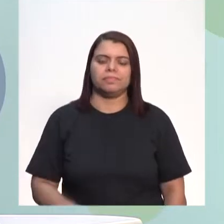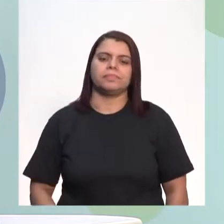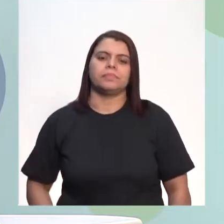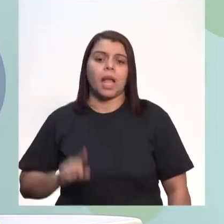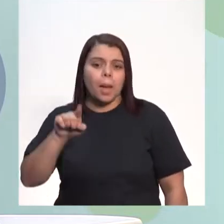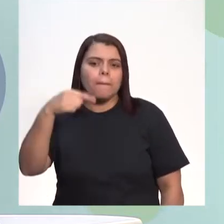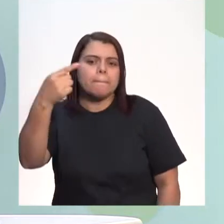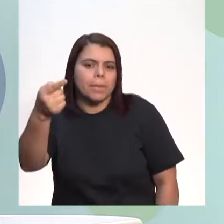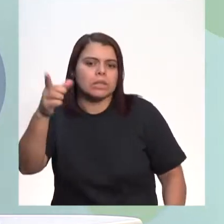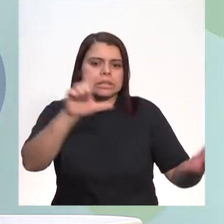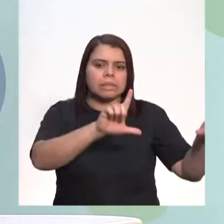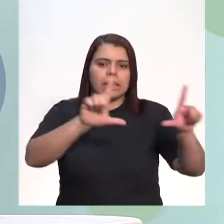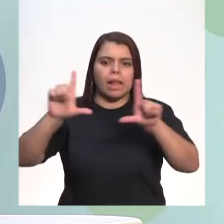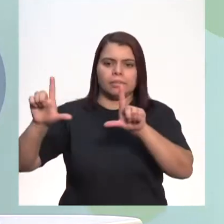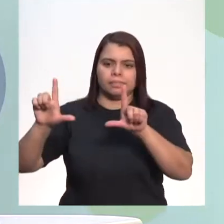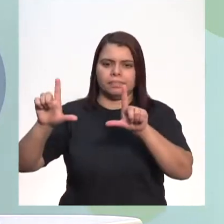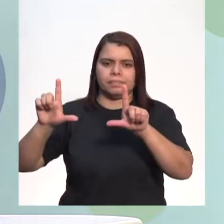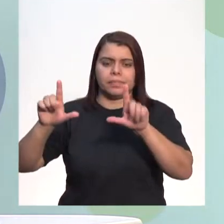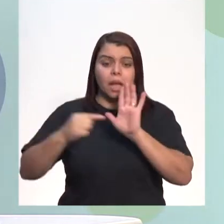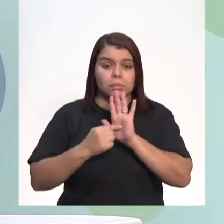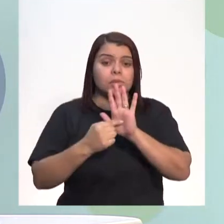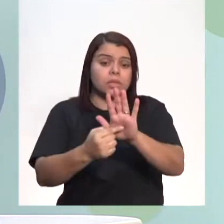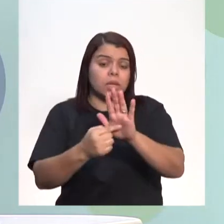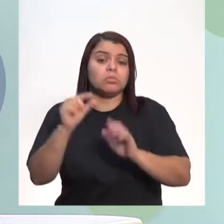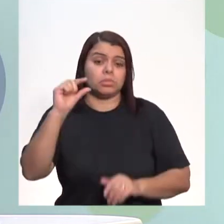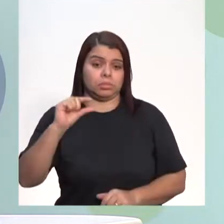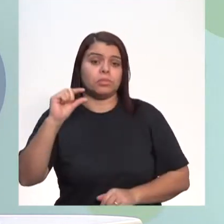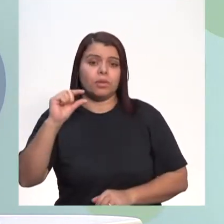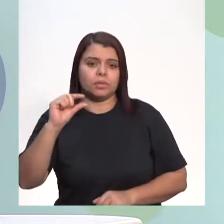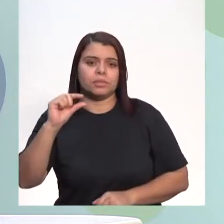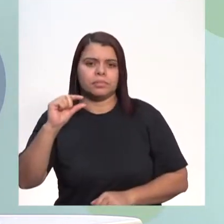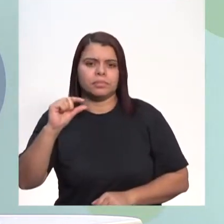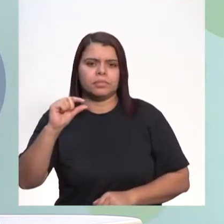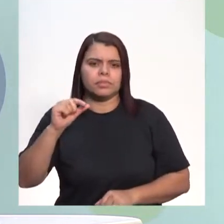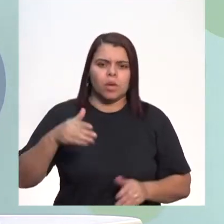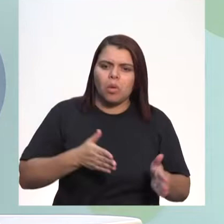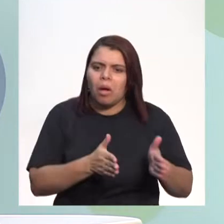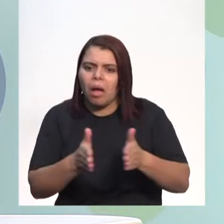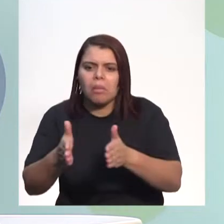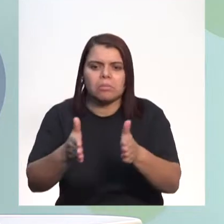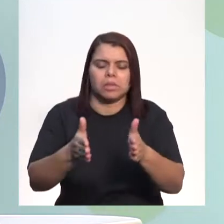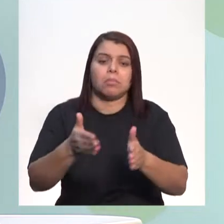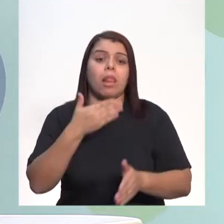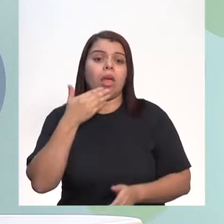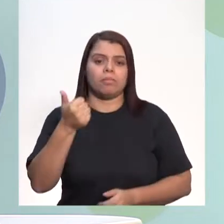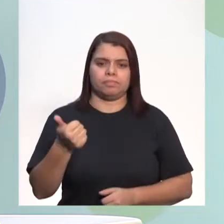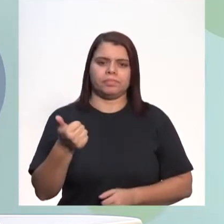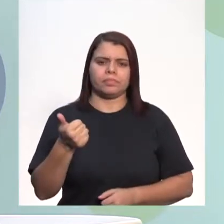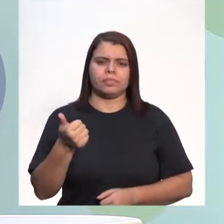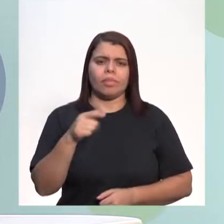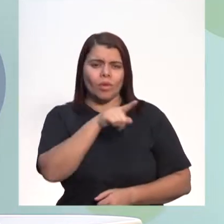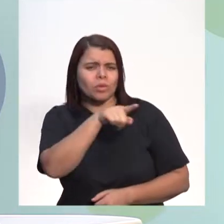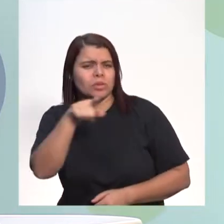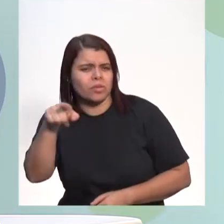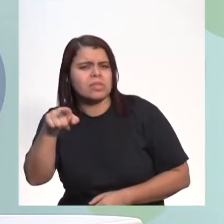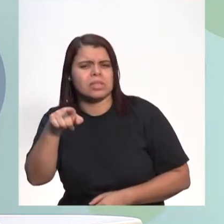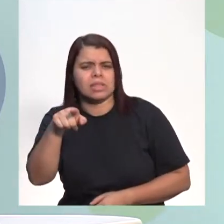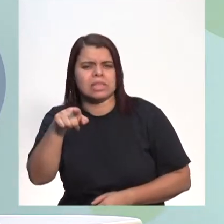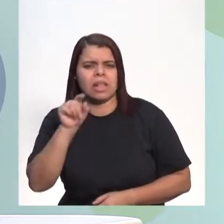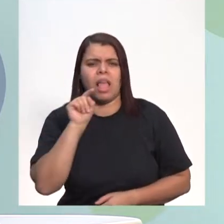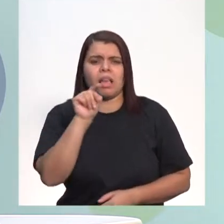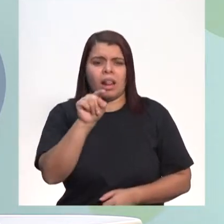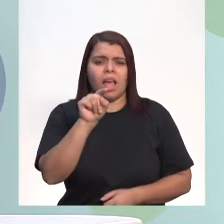próxima tela, nós mostramos um pouco desse caminho, tá? Então, quando vocês clicarem no